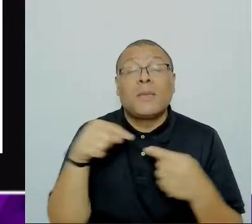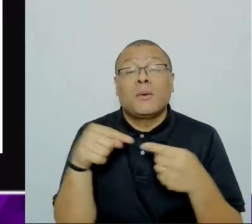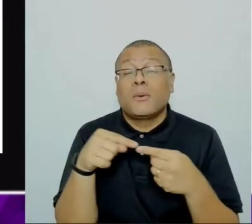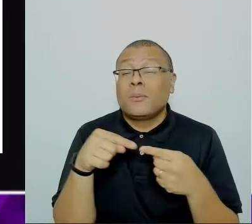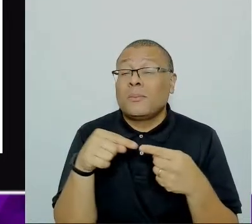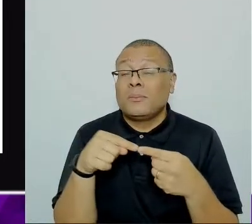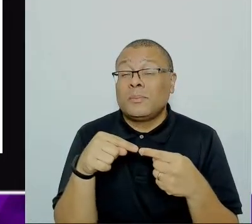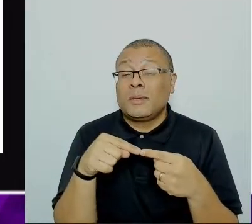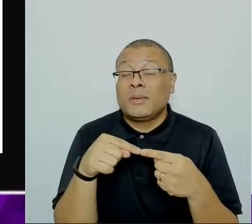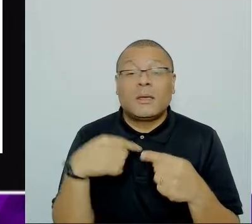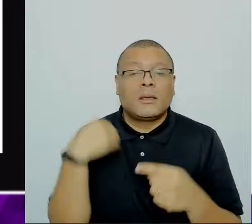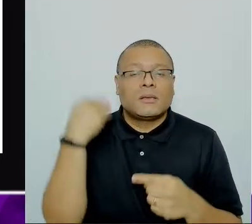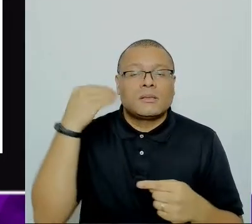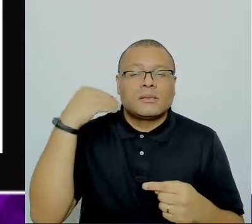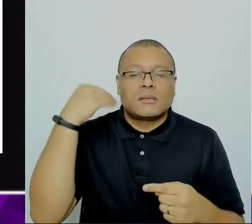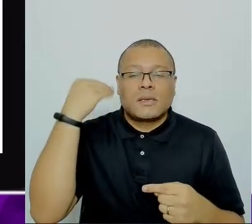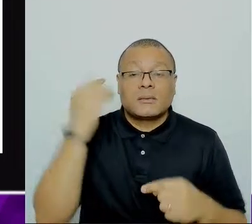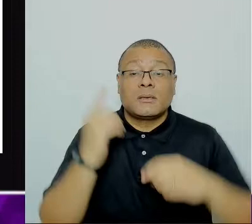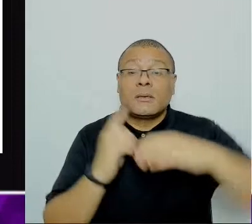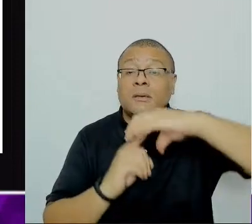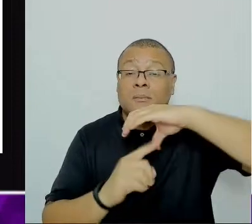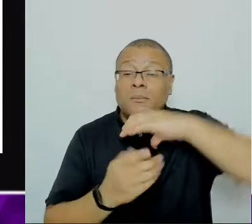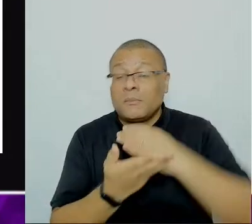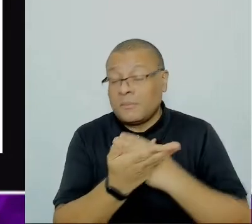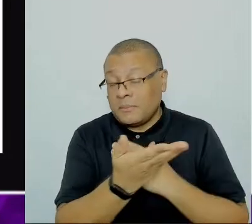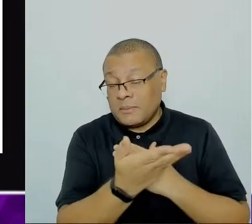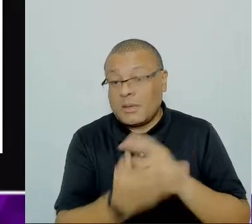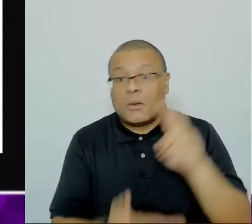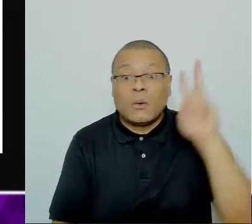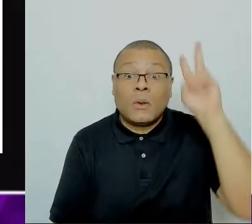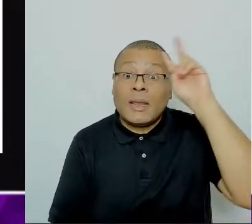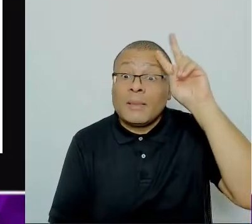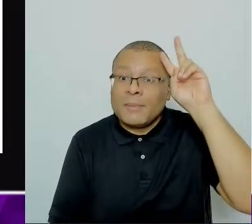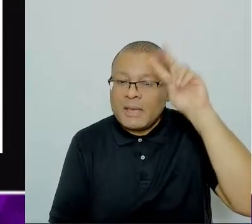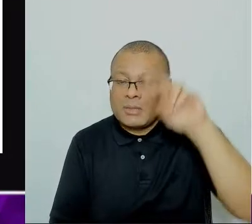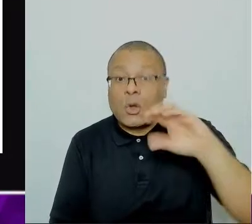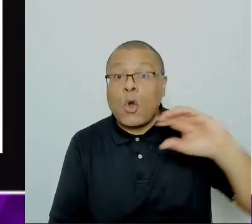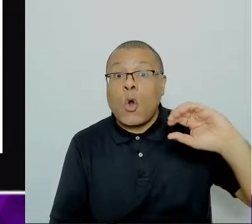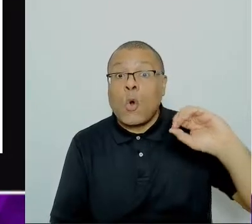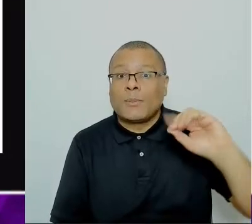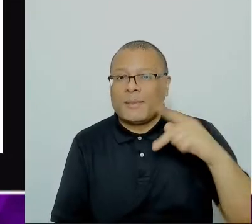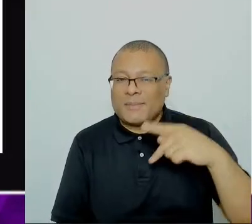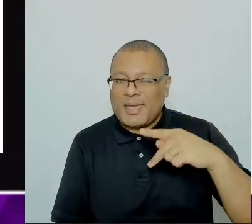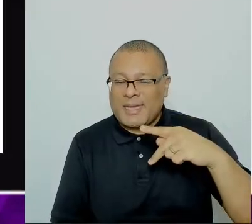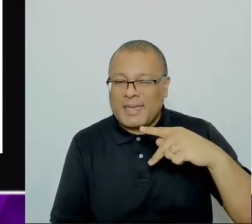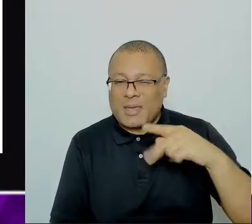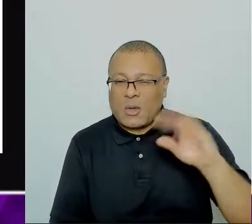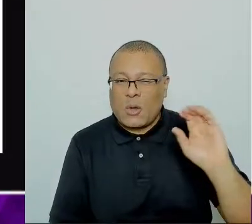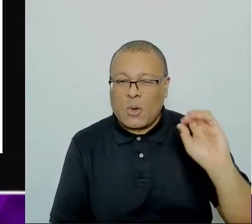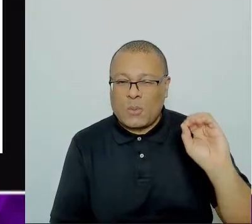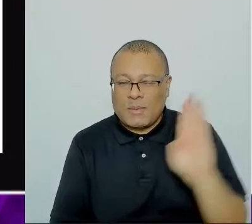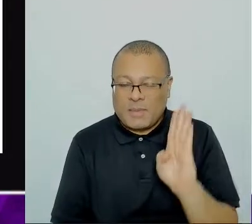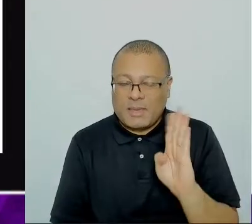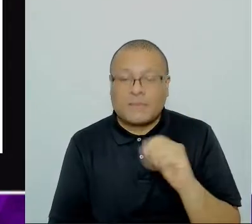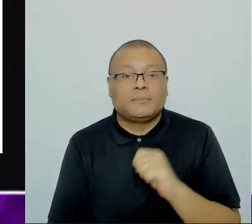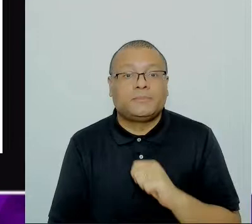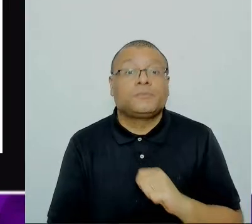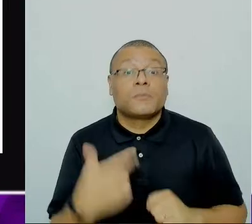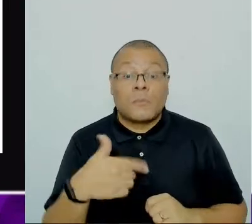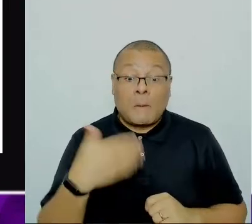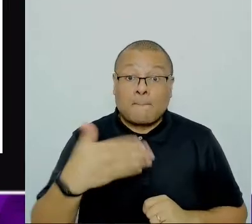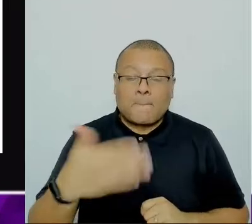essa experiência para o usuário. E só lembrando que se a gente fala dessa experiência, né, que tenha cada vez